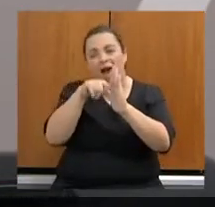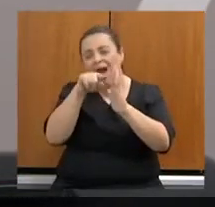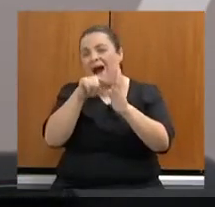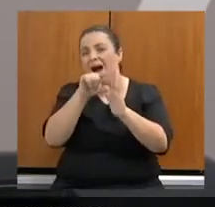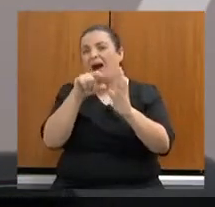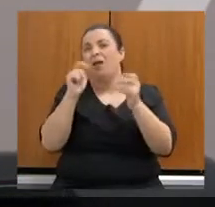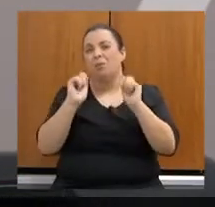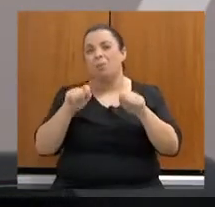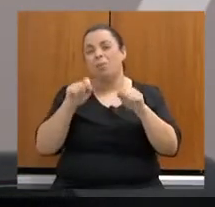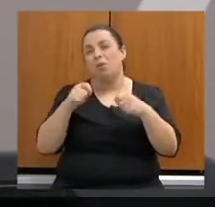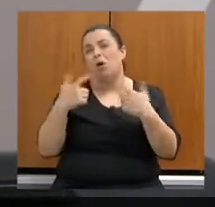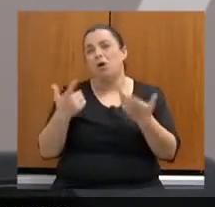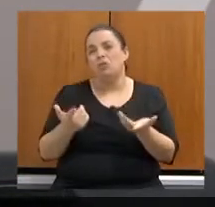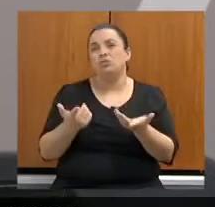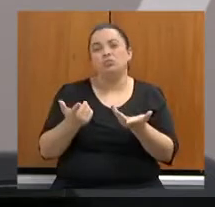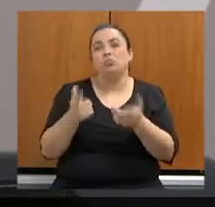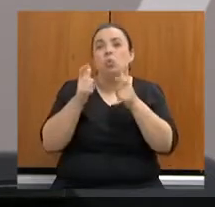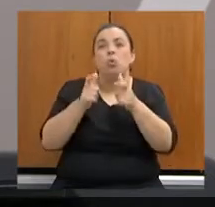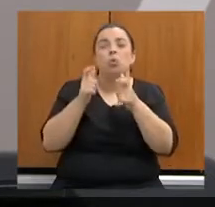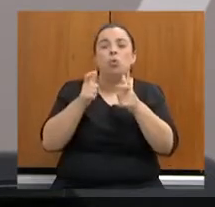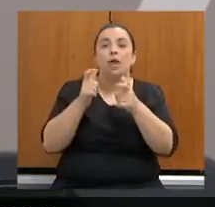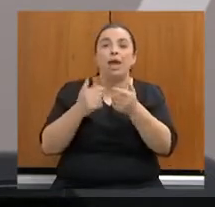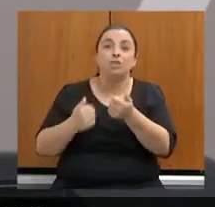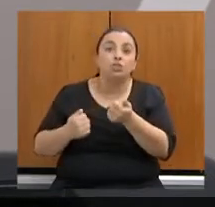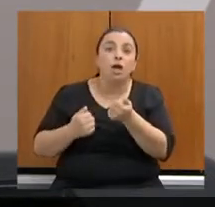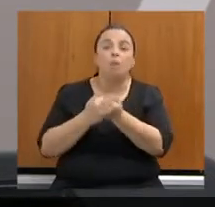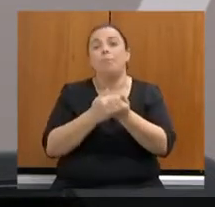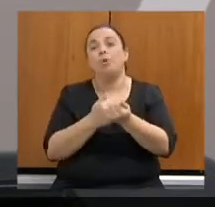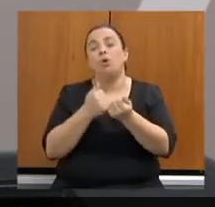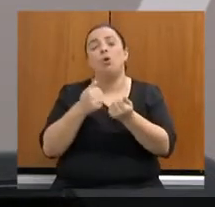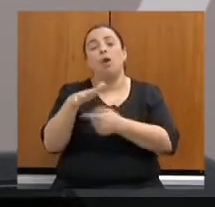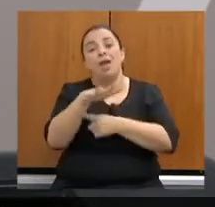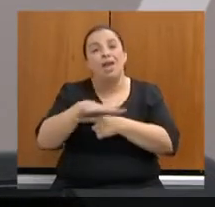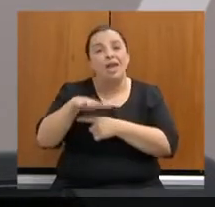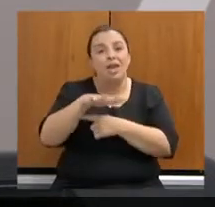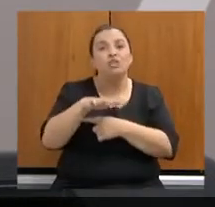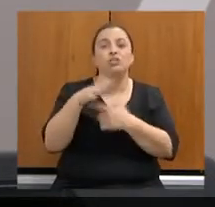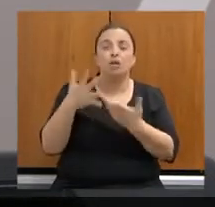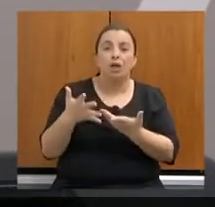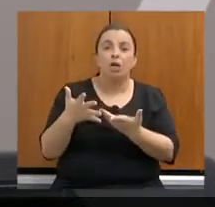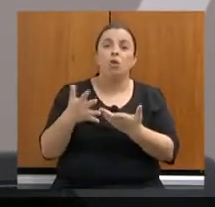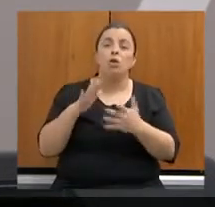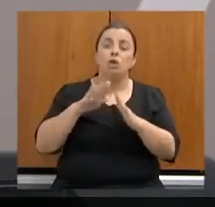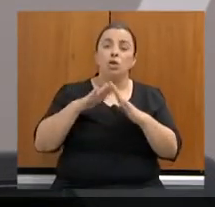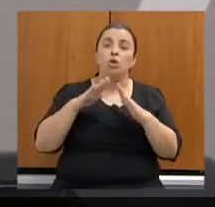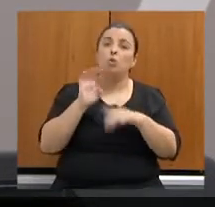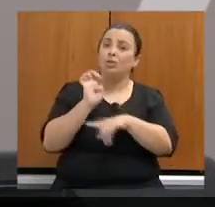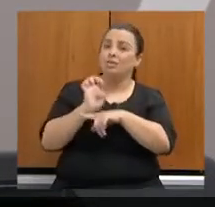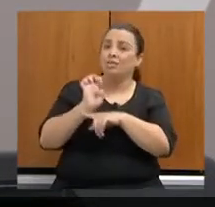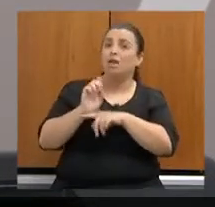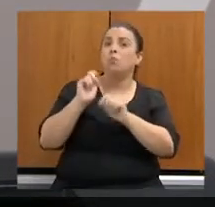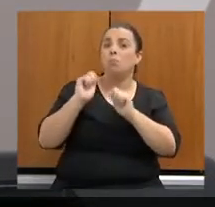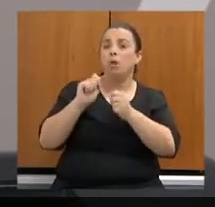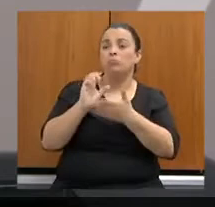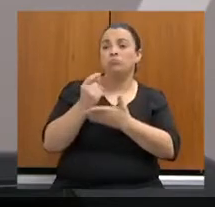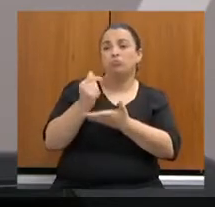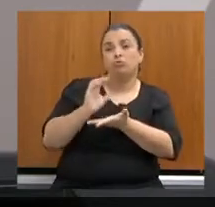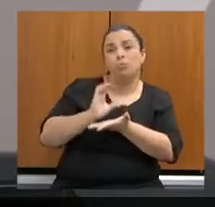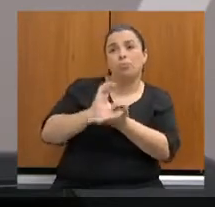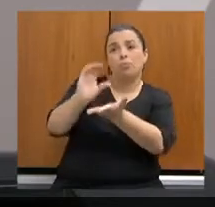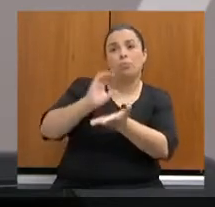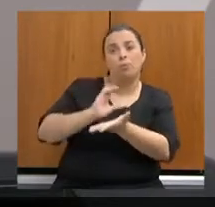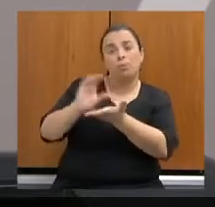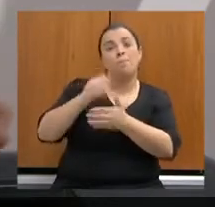cuide de ser um uma apoio regional e o estado possa investir um